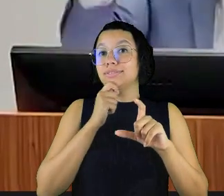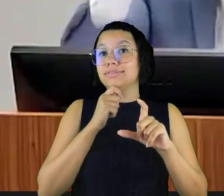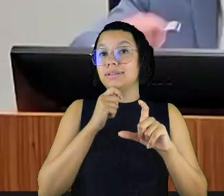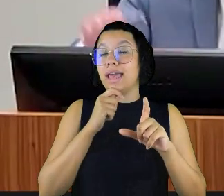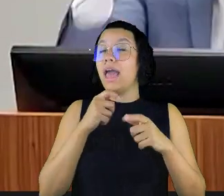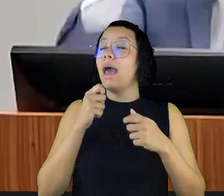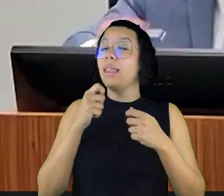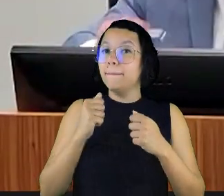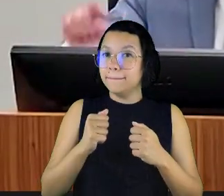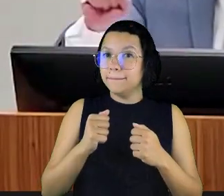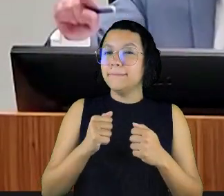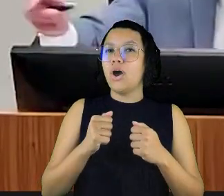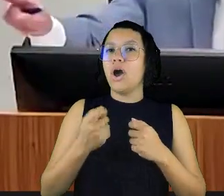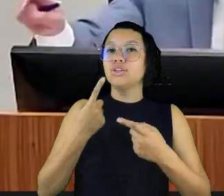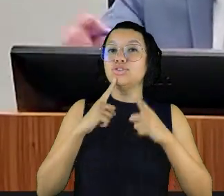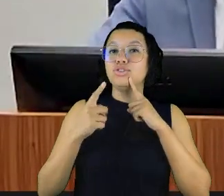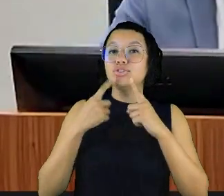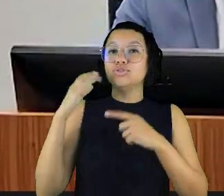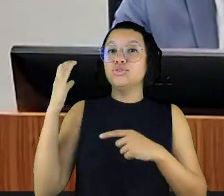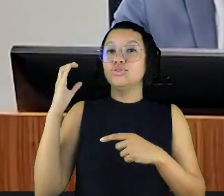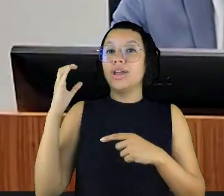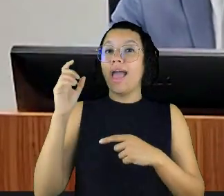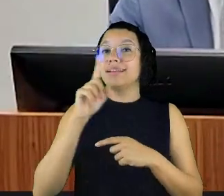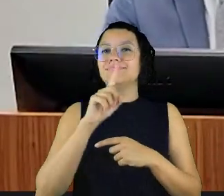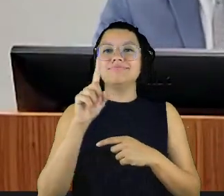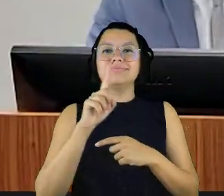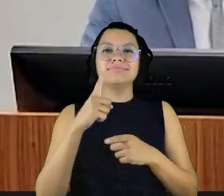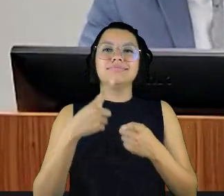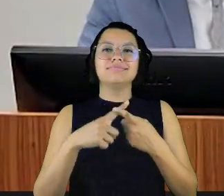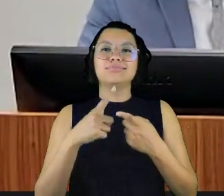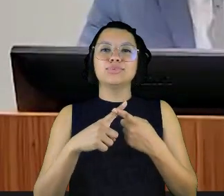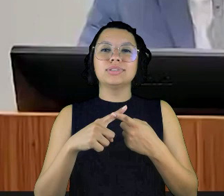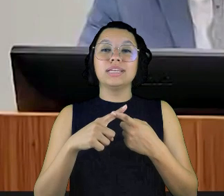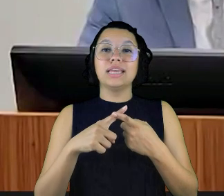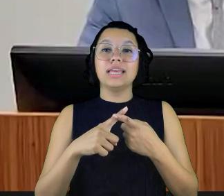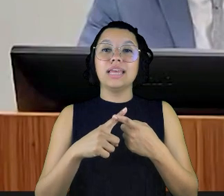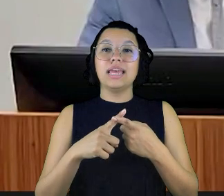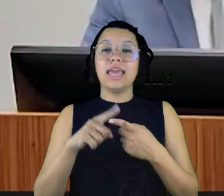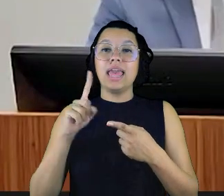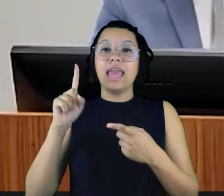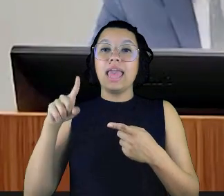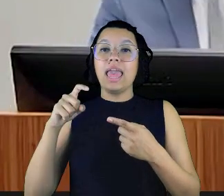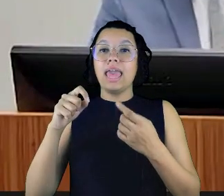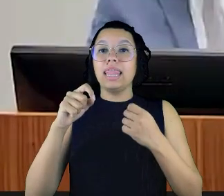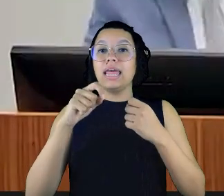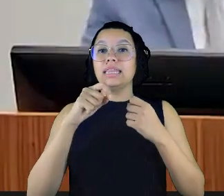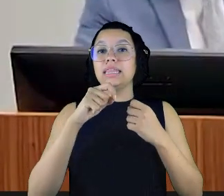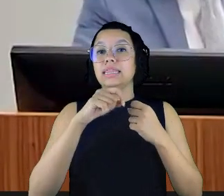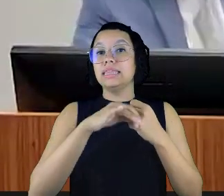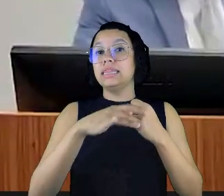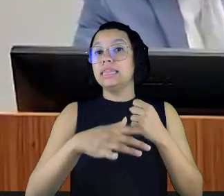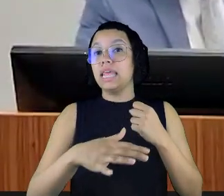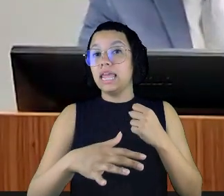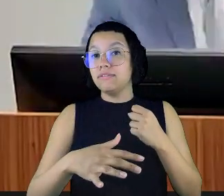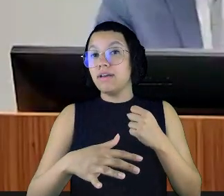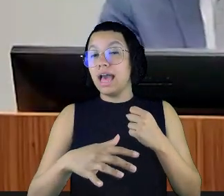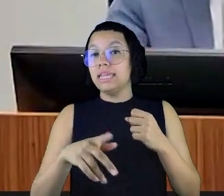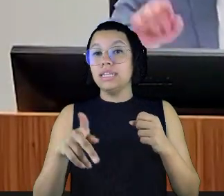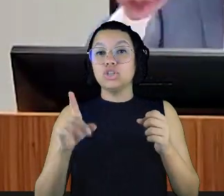derivada exclusivamente da sua posição de garante. O que pode discutir? A qualidade que lhe foi